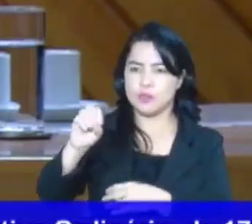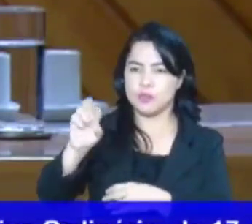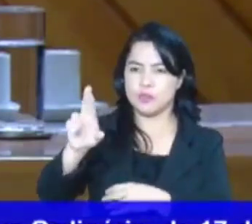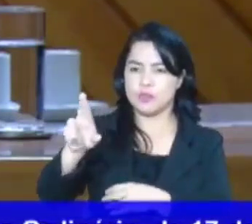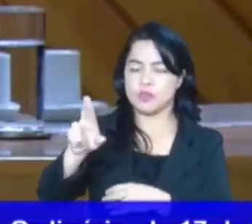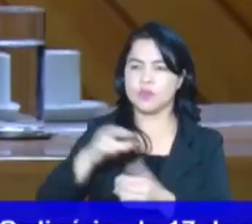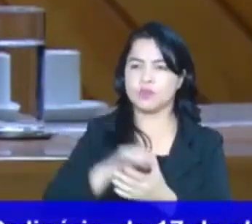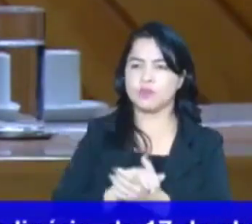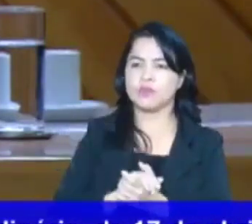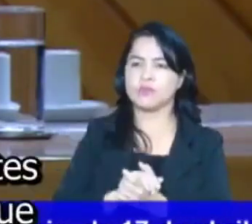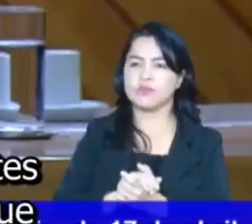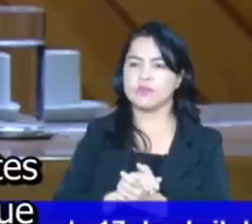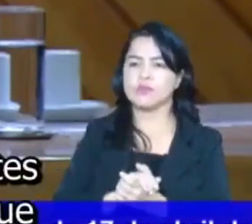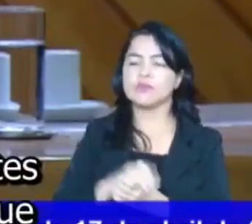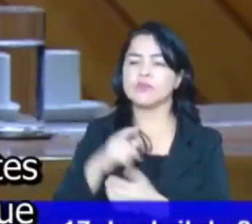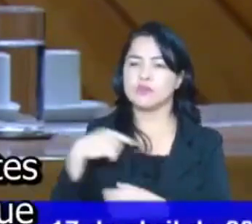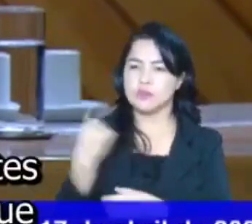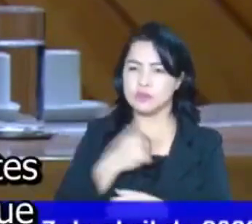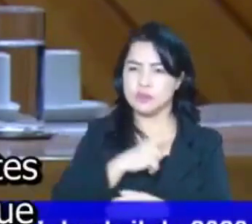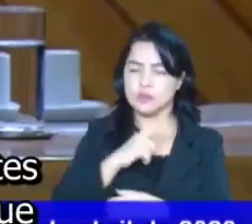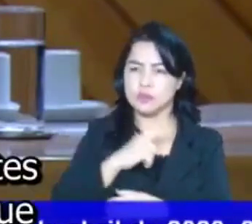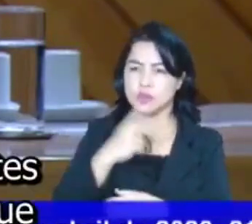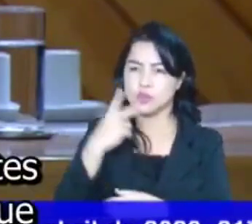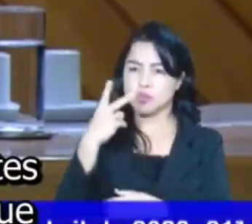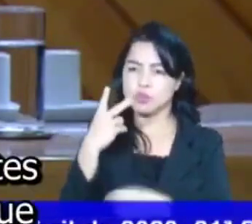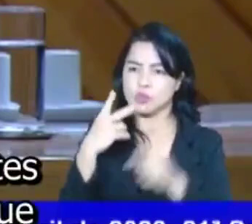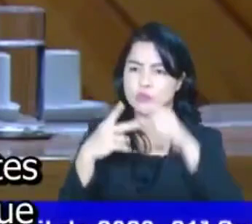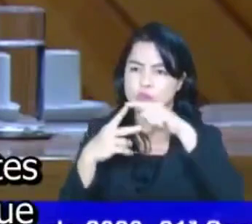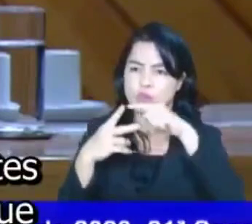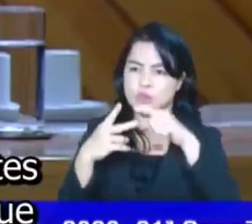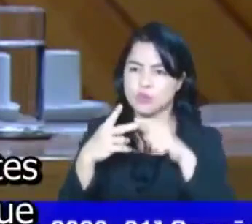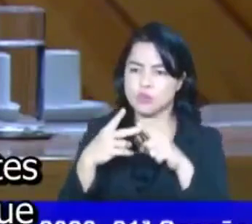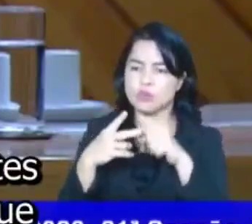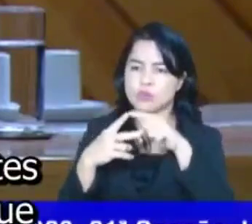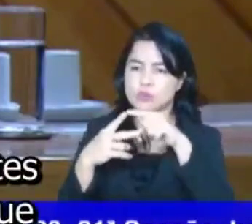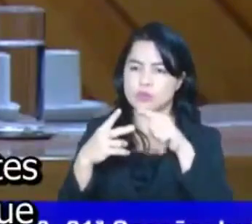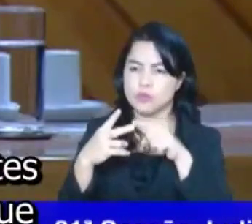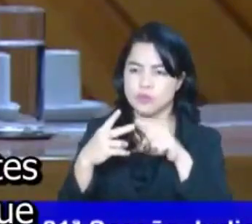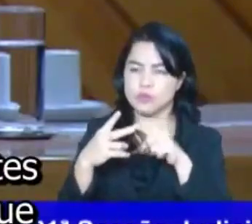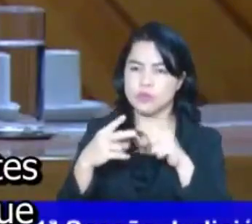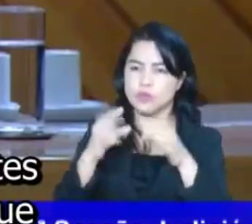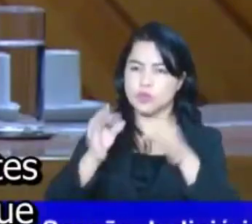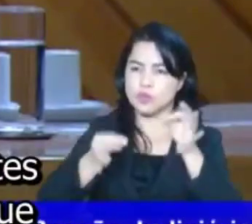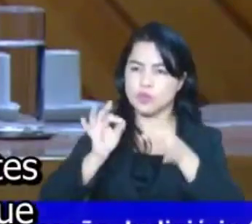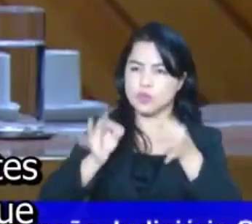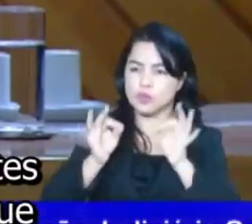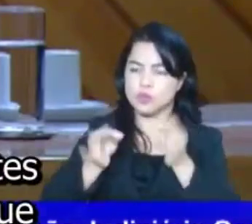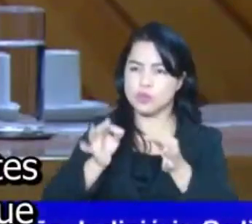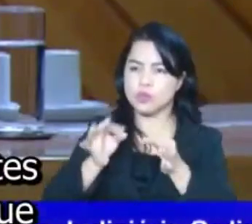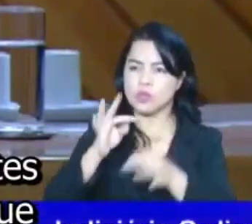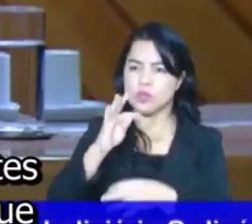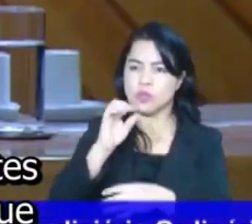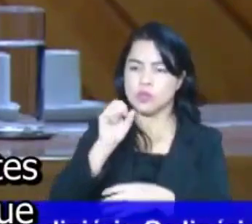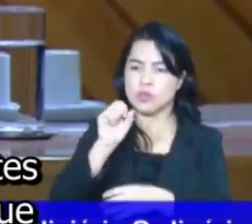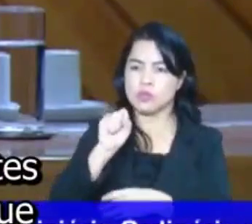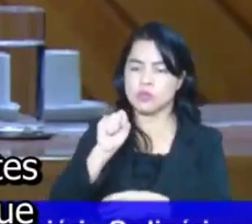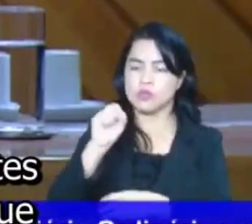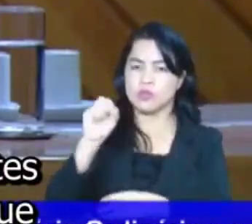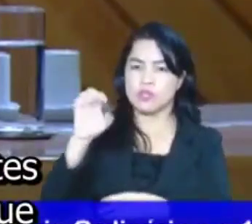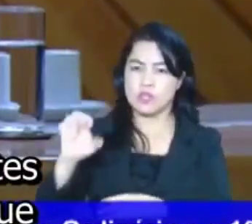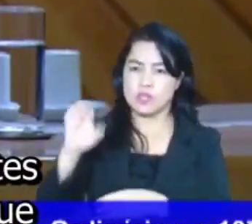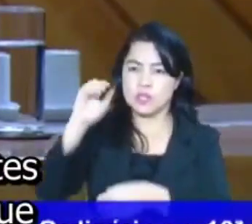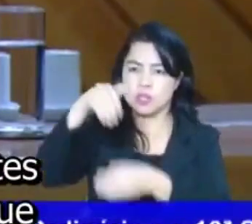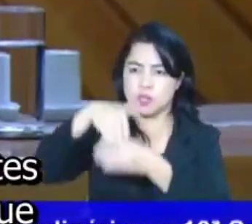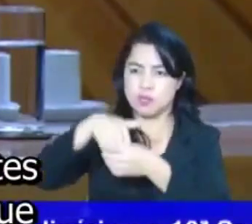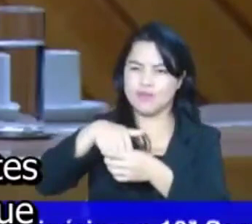nós temos aí duas decisões, dois julgados, dois precedentes do Tribunal Superior Eleitoral,